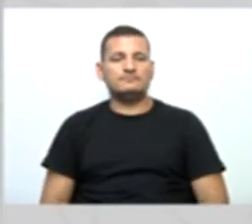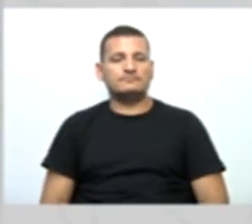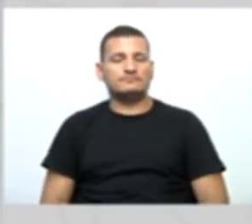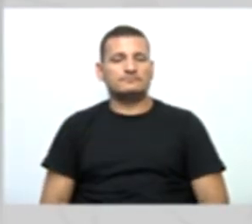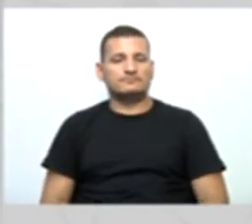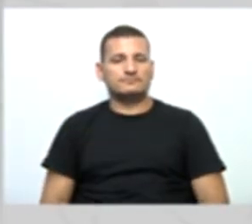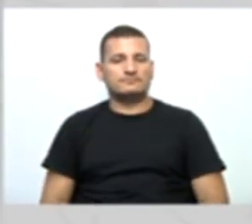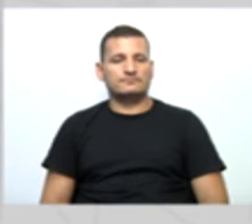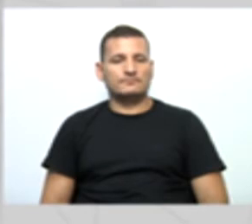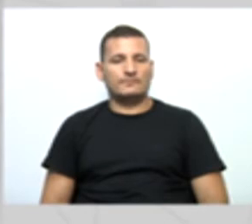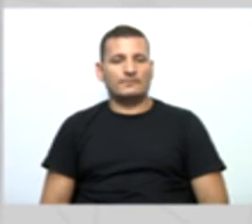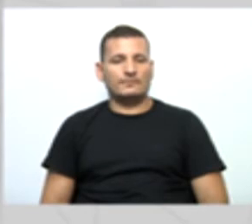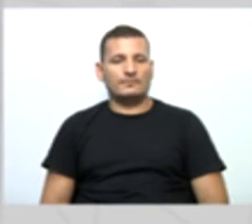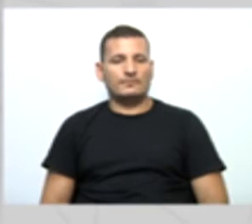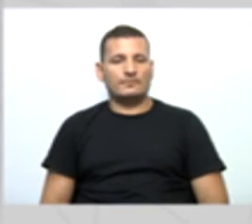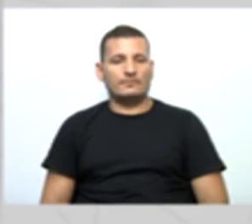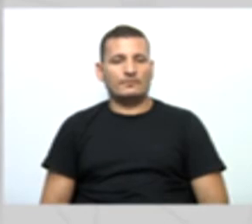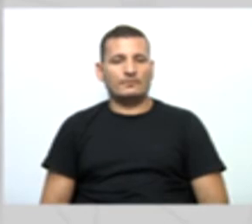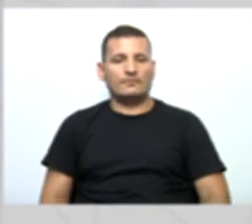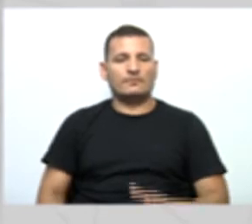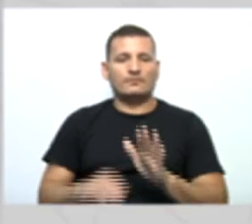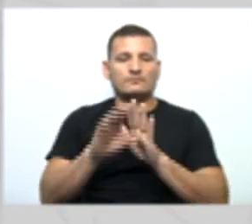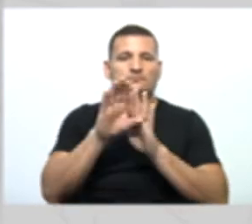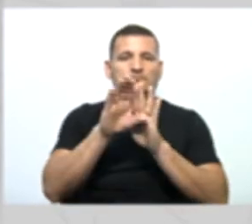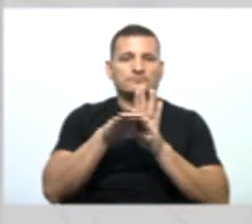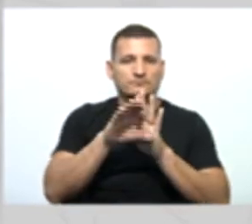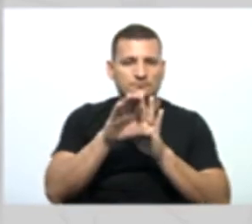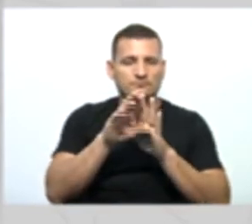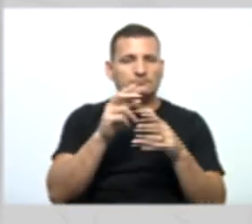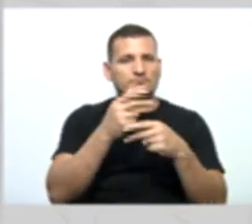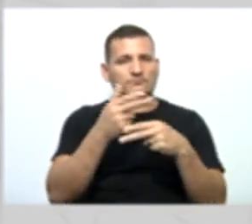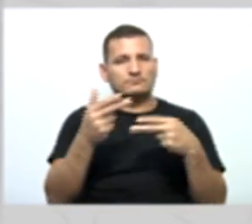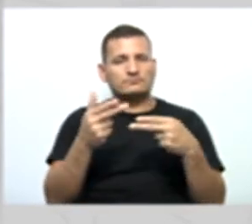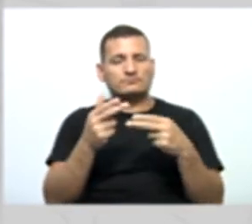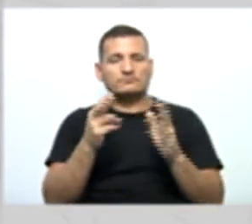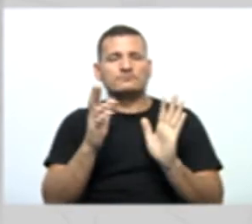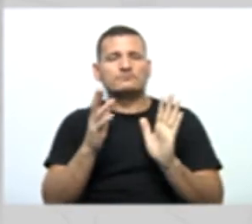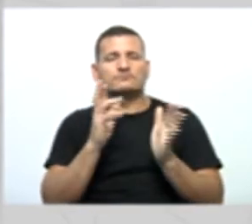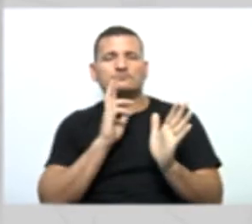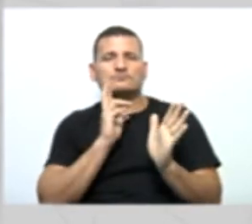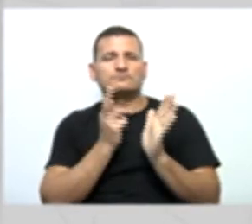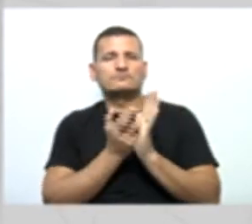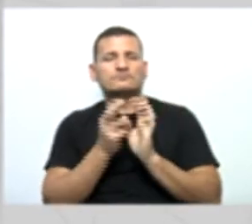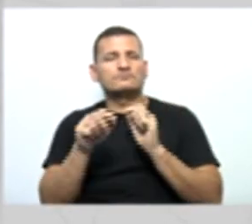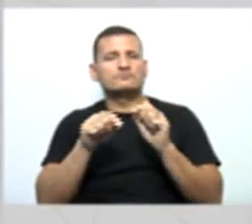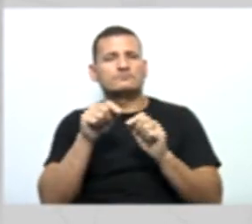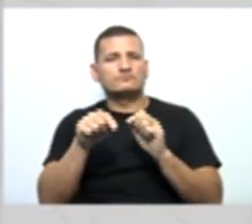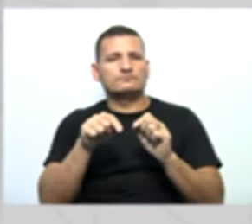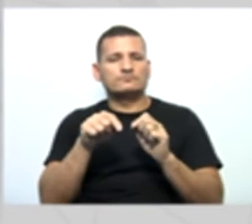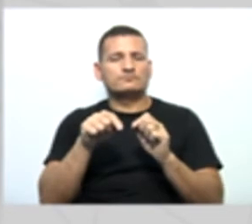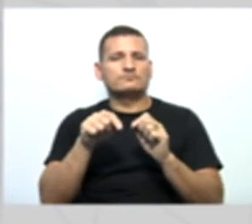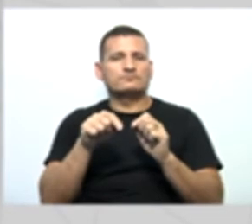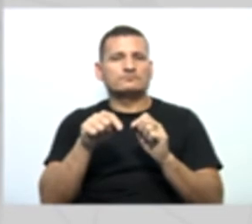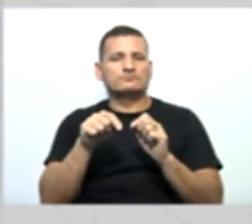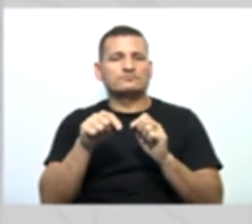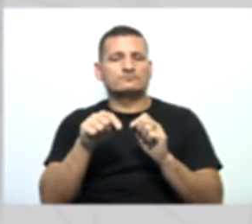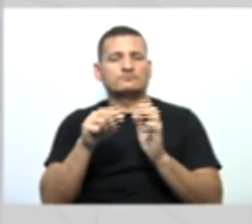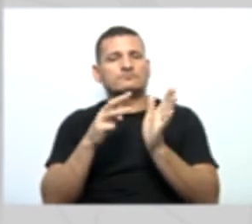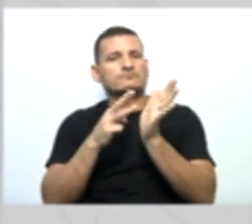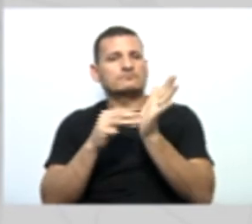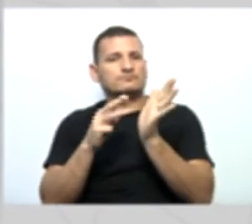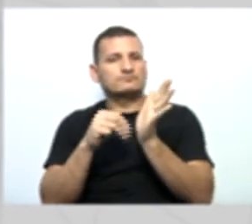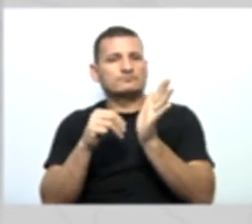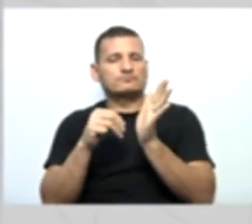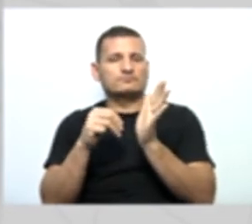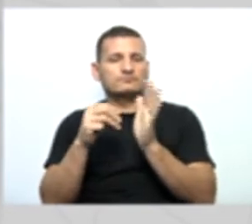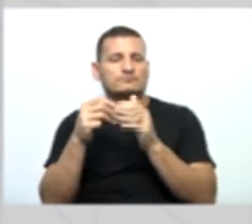Questão 2. Baseado nos conceitos sobre objetos, conceitue o que é estado de um objeto. Olha aí, uma